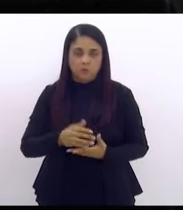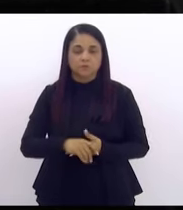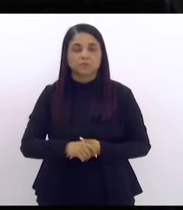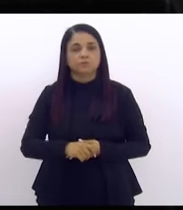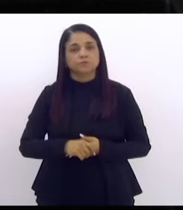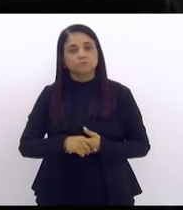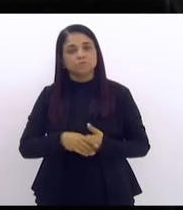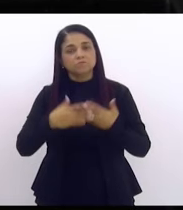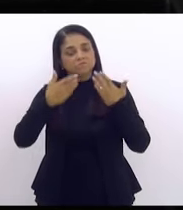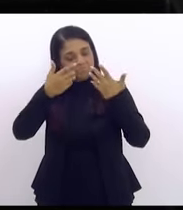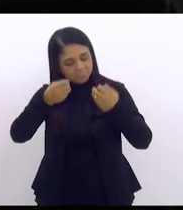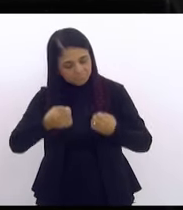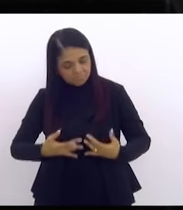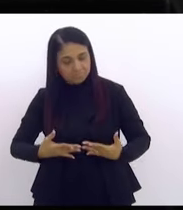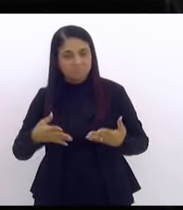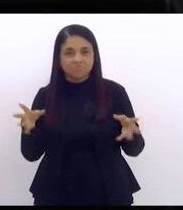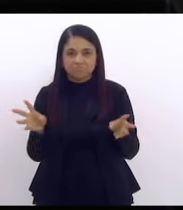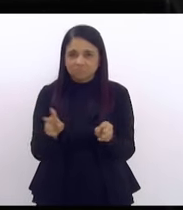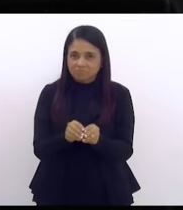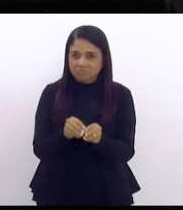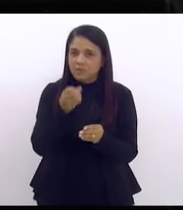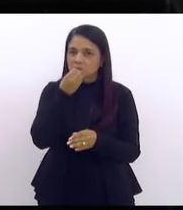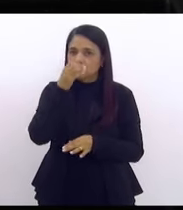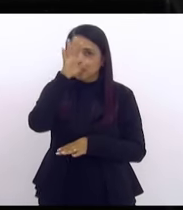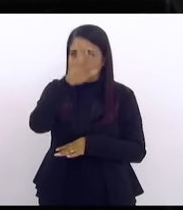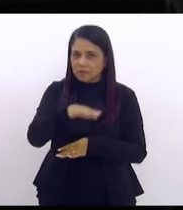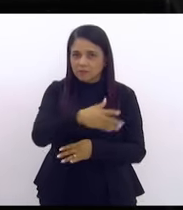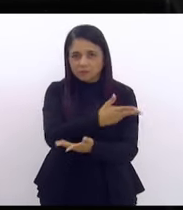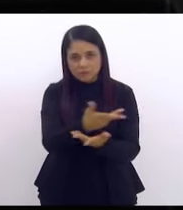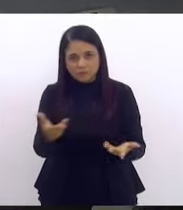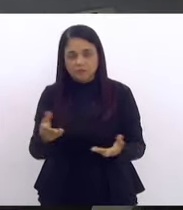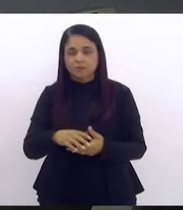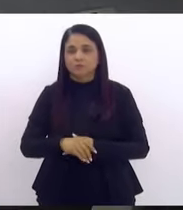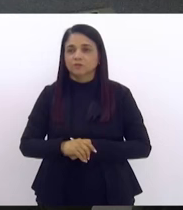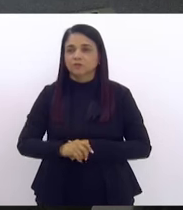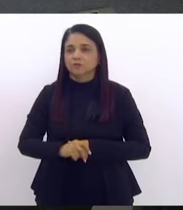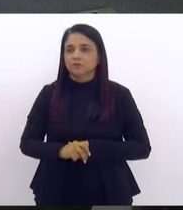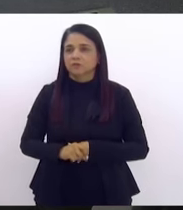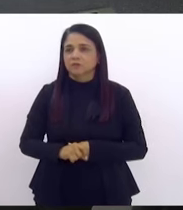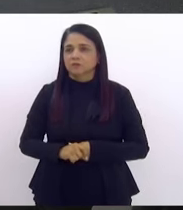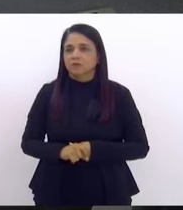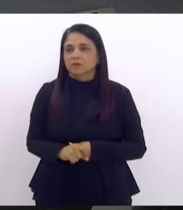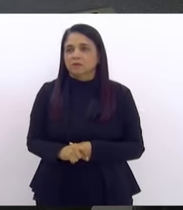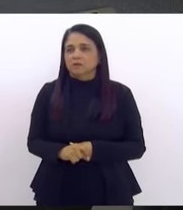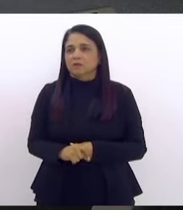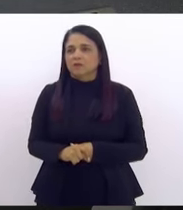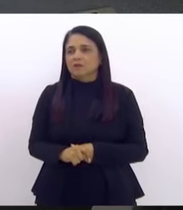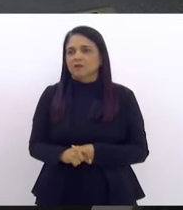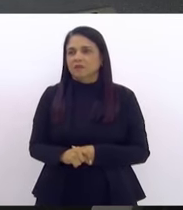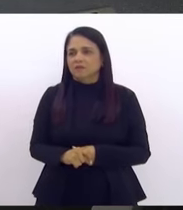eram essas as minhas palavras. Uma boa tarde a todos e todas.